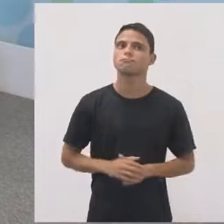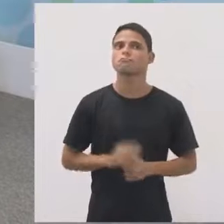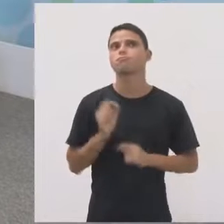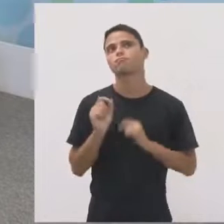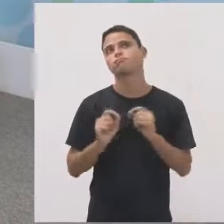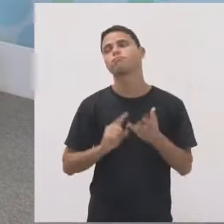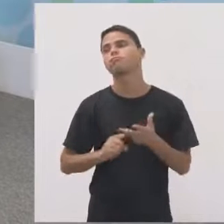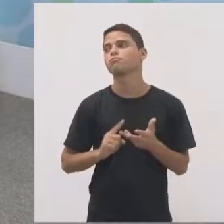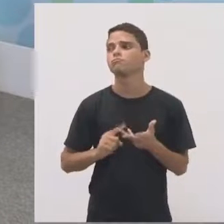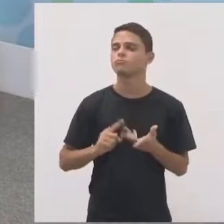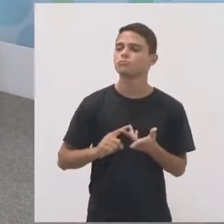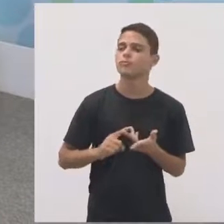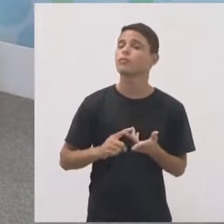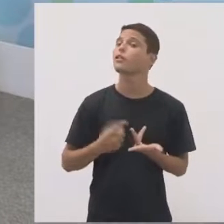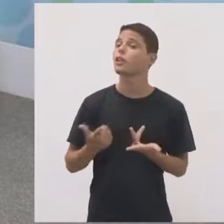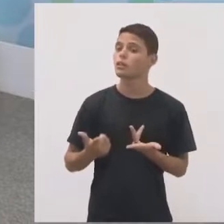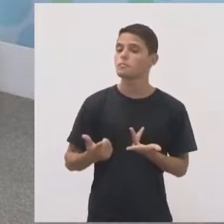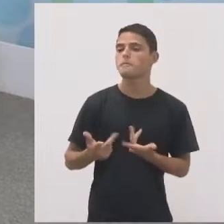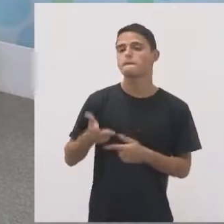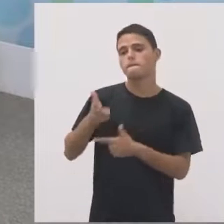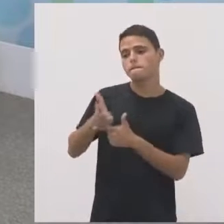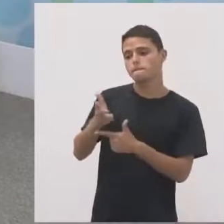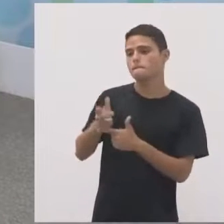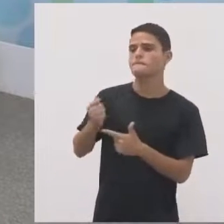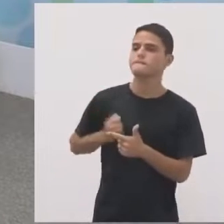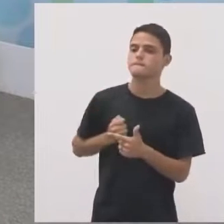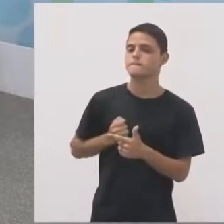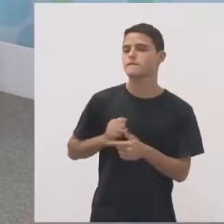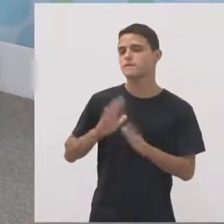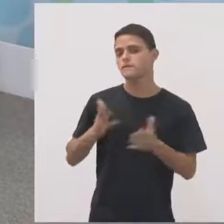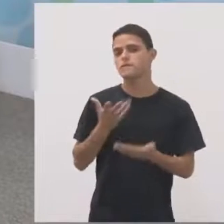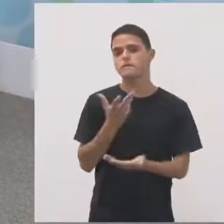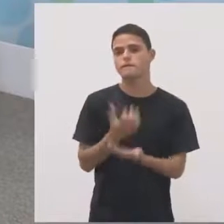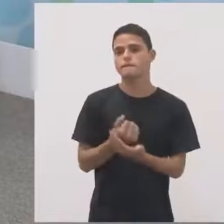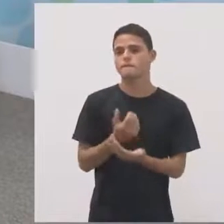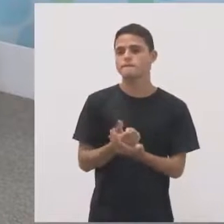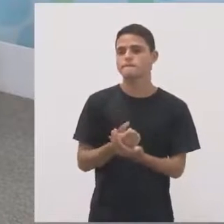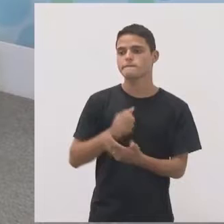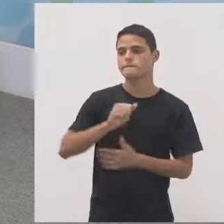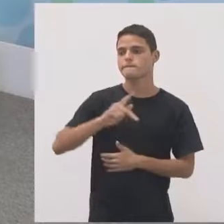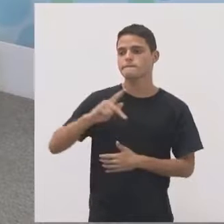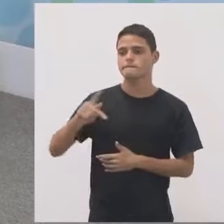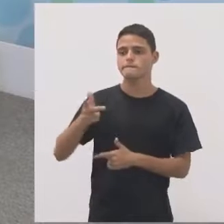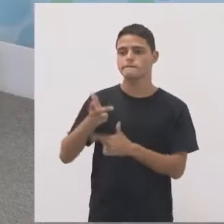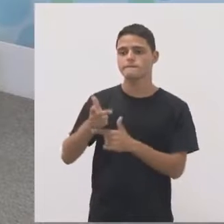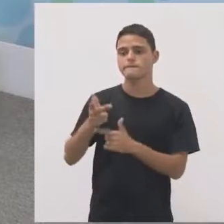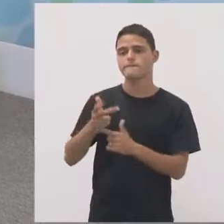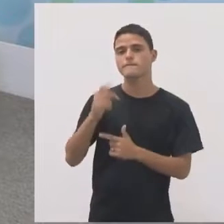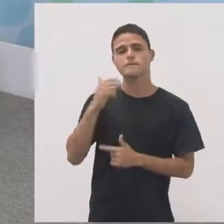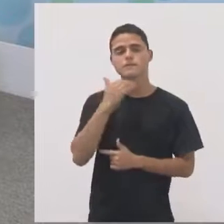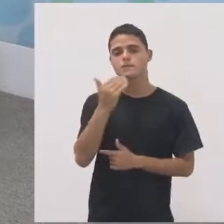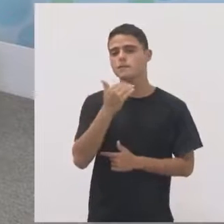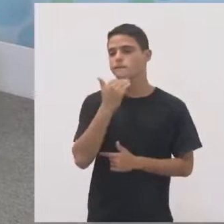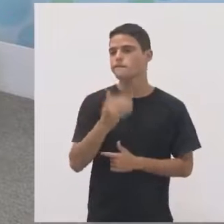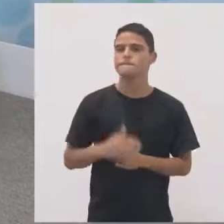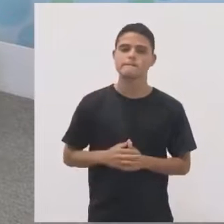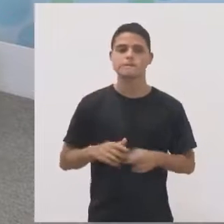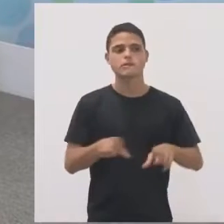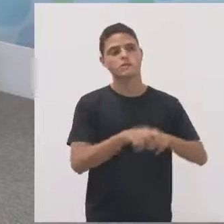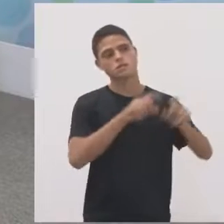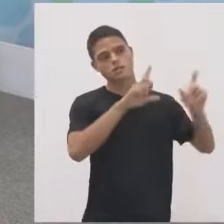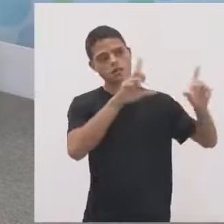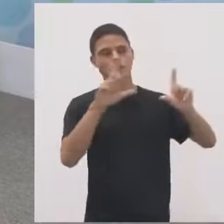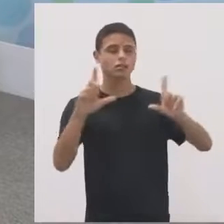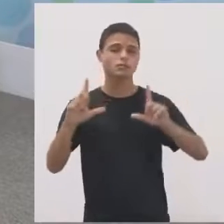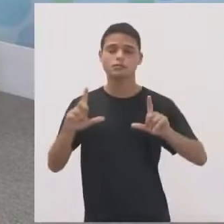o seu vídeo funcionar. Felipe, eu instalei um notebook e meu vídeo não funciona. Eu tento executar e não funciona. As fotos não